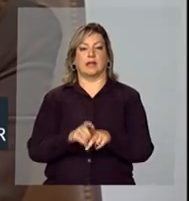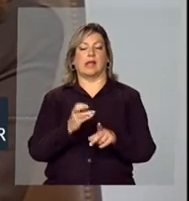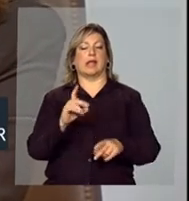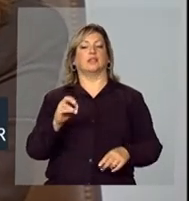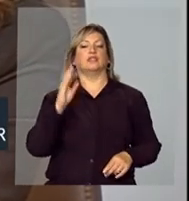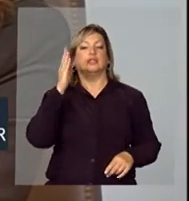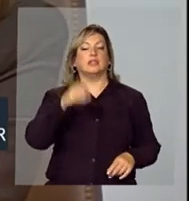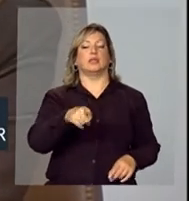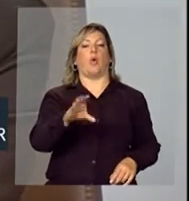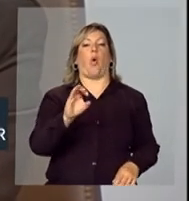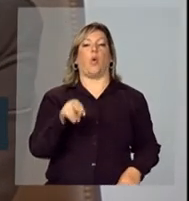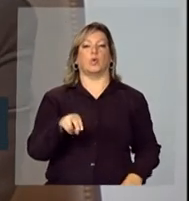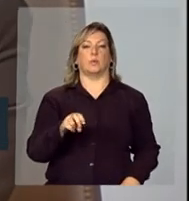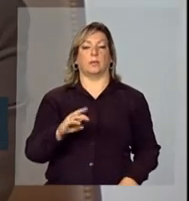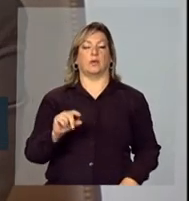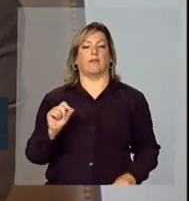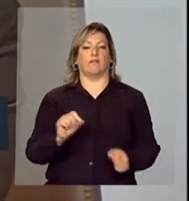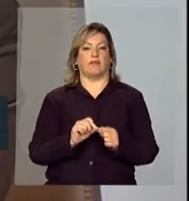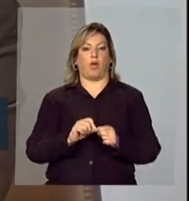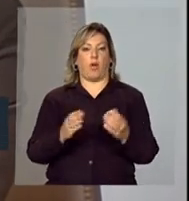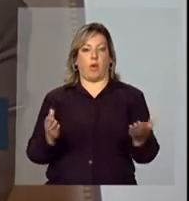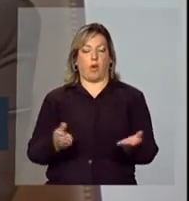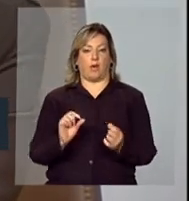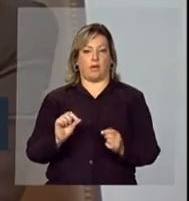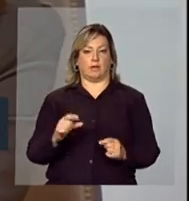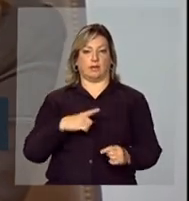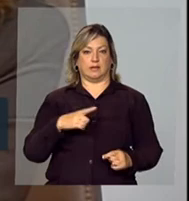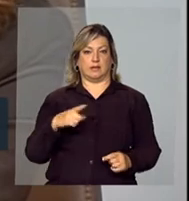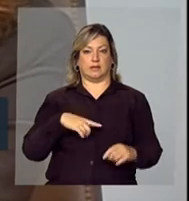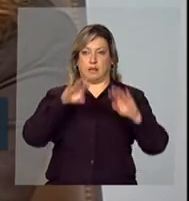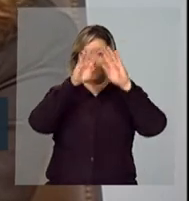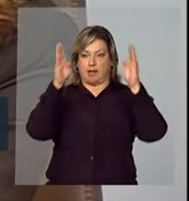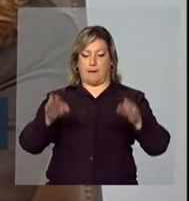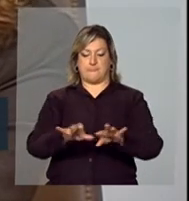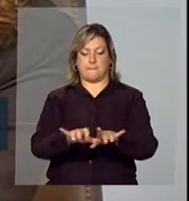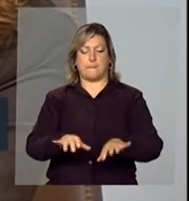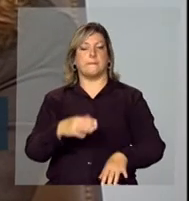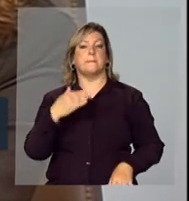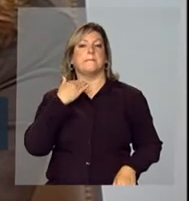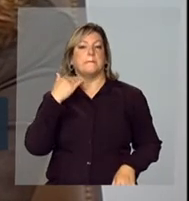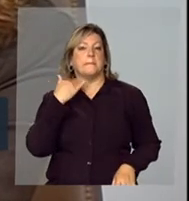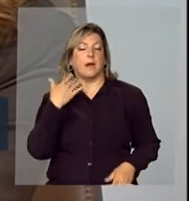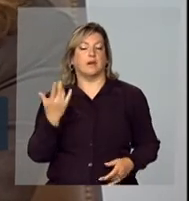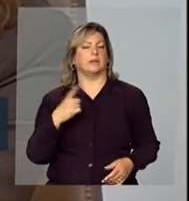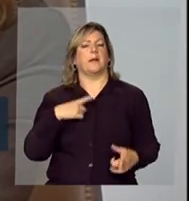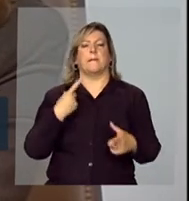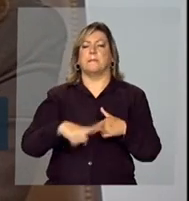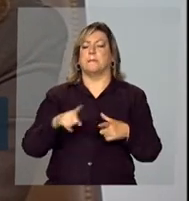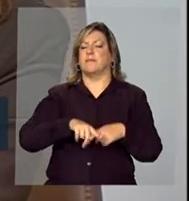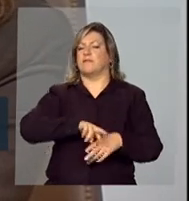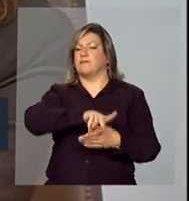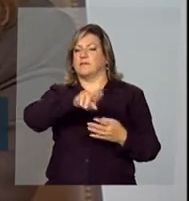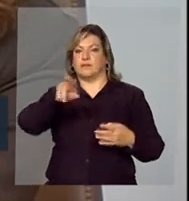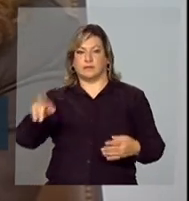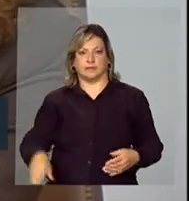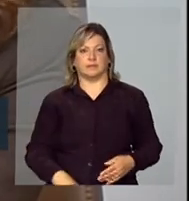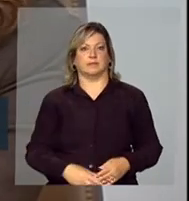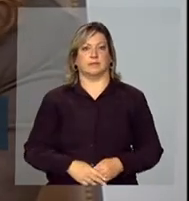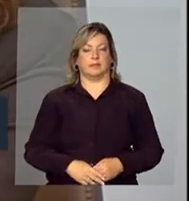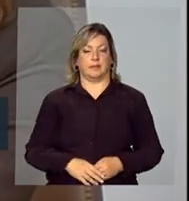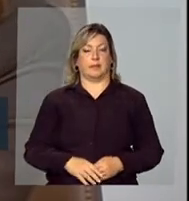que se faz hoje no próprio terminal de auto-atendimento um banco tão problemas nessas nesses nessas cláusulas